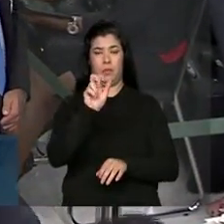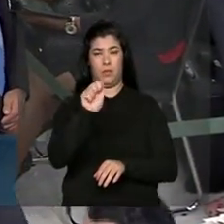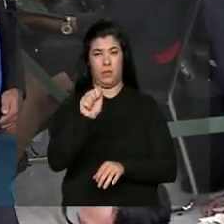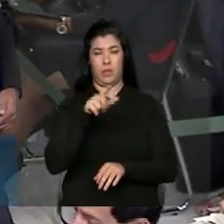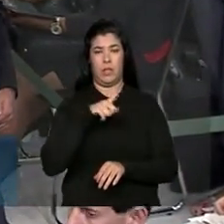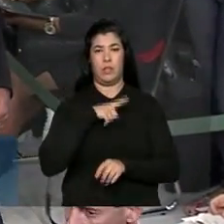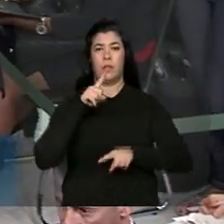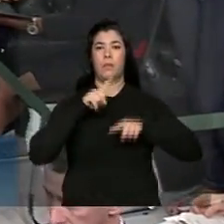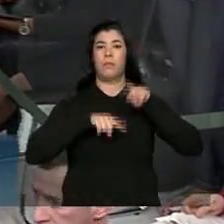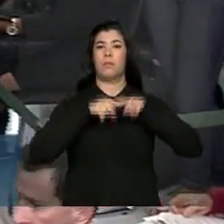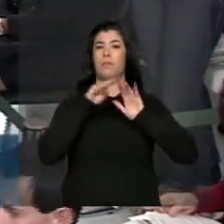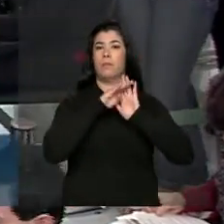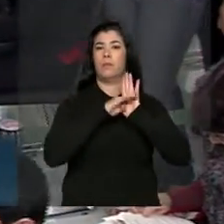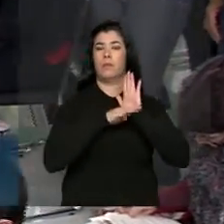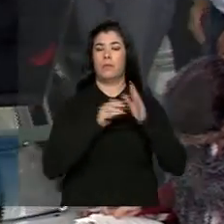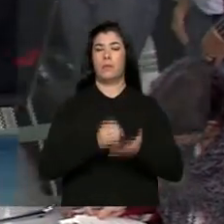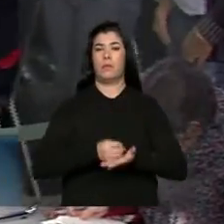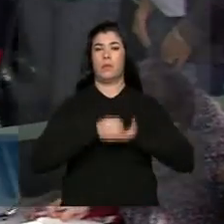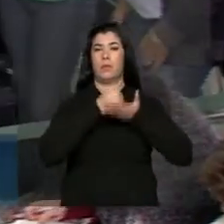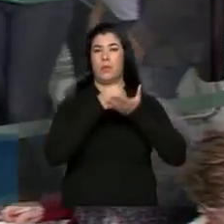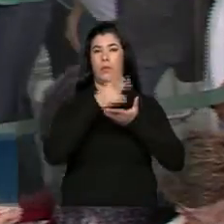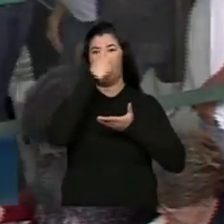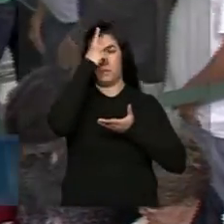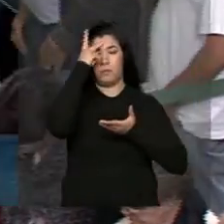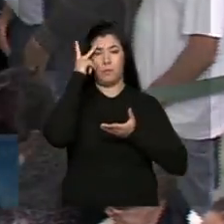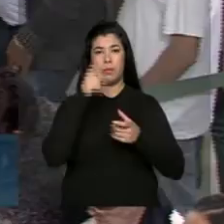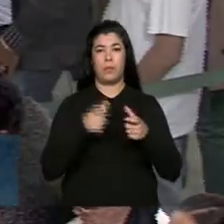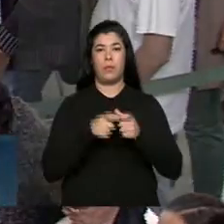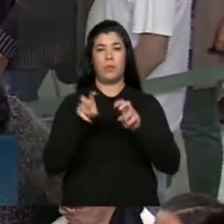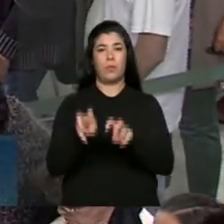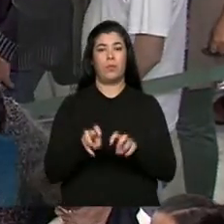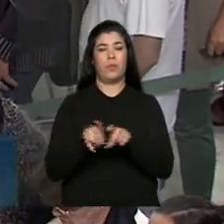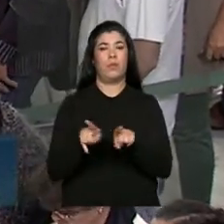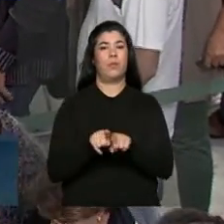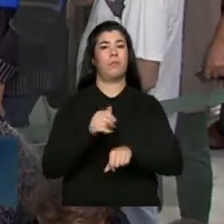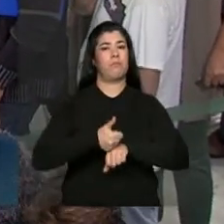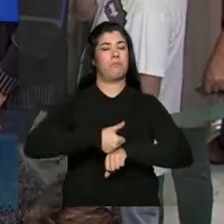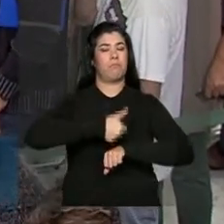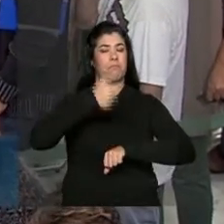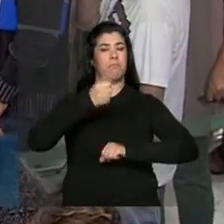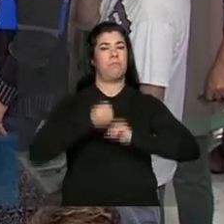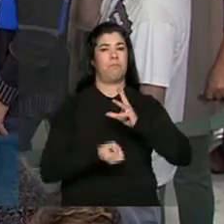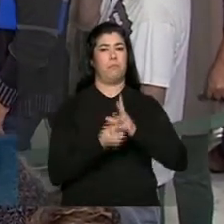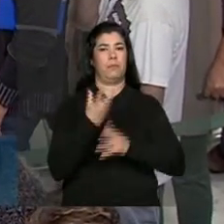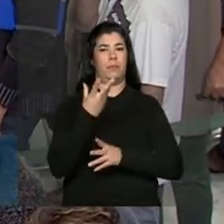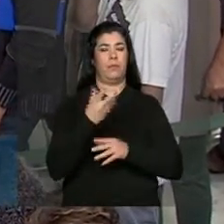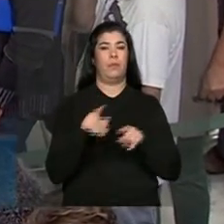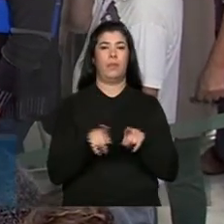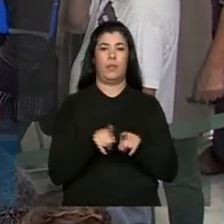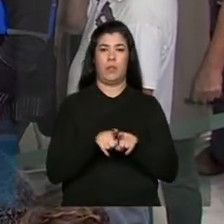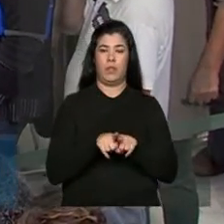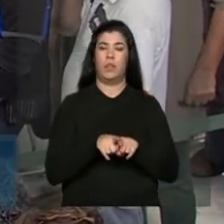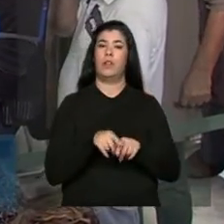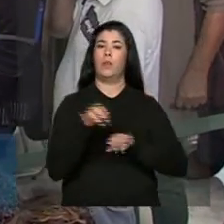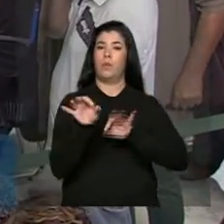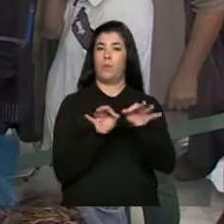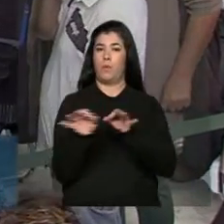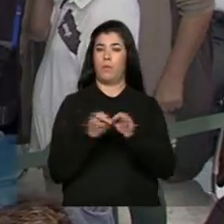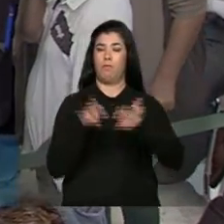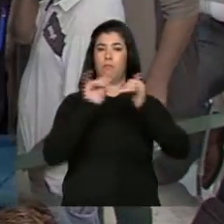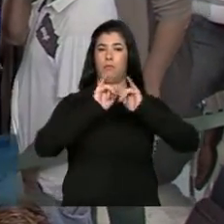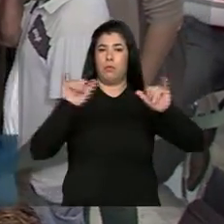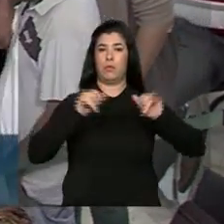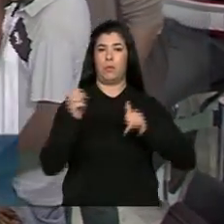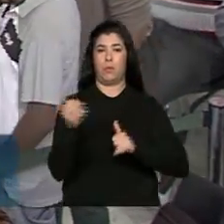plano traz medidas para auxiliar os pequenos agricultores a produzir mais e melhor. Com o plano, serão anunciados